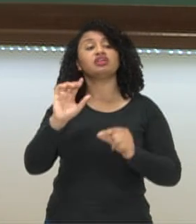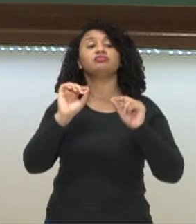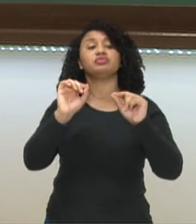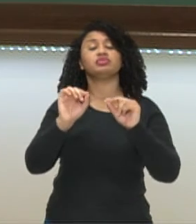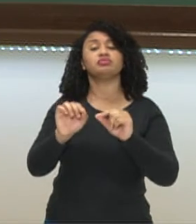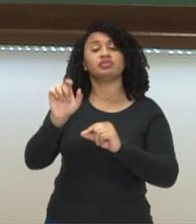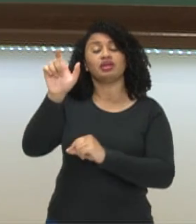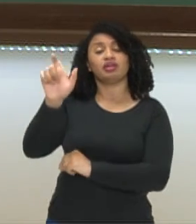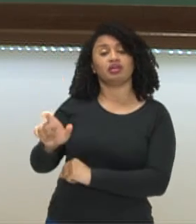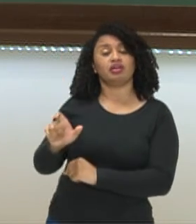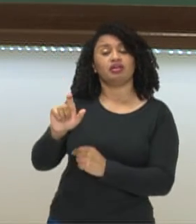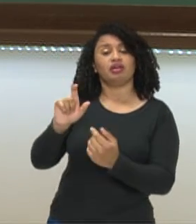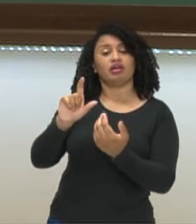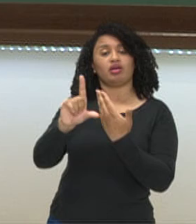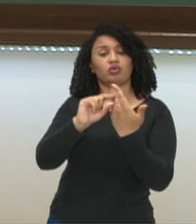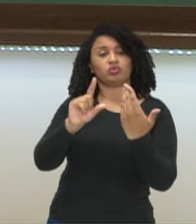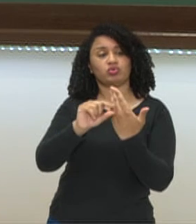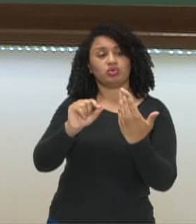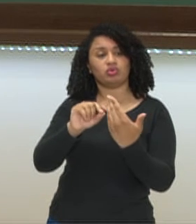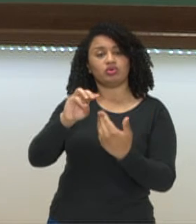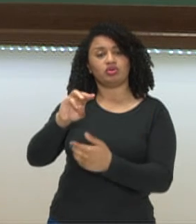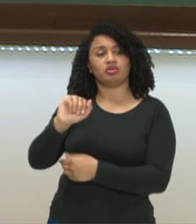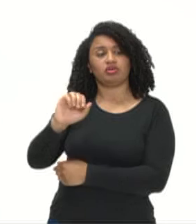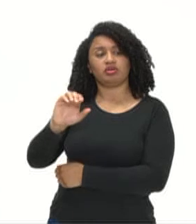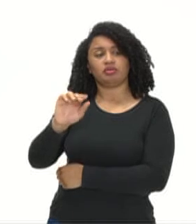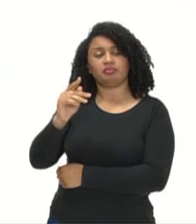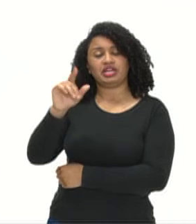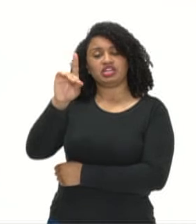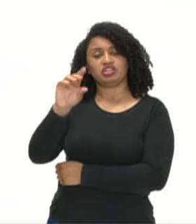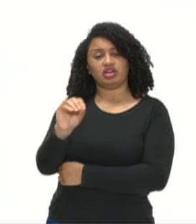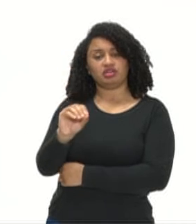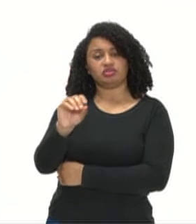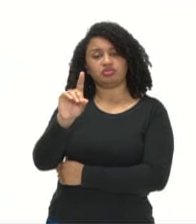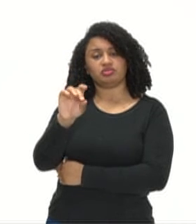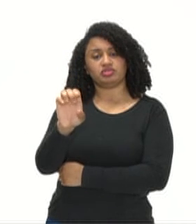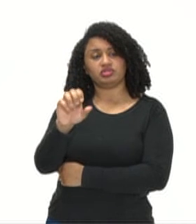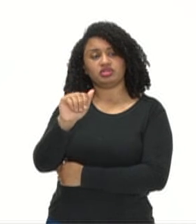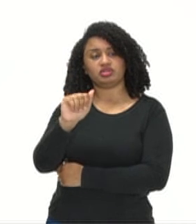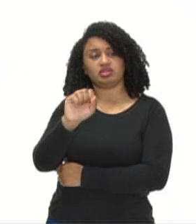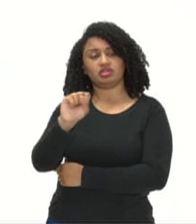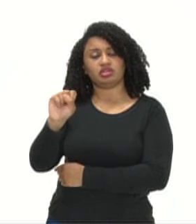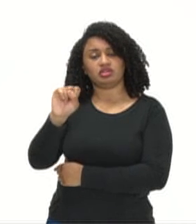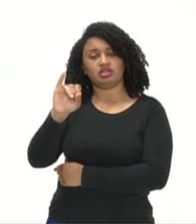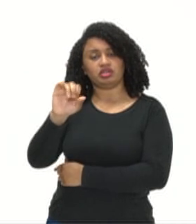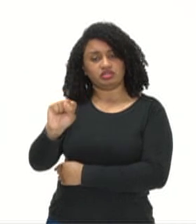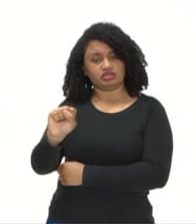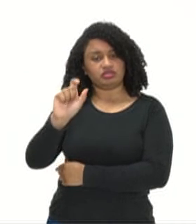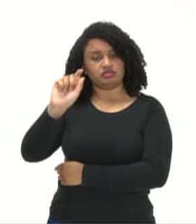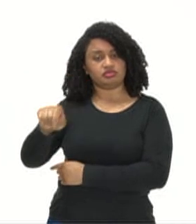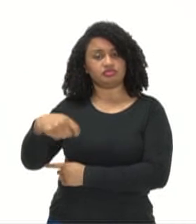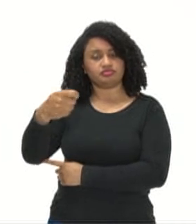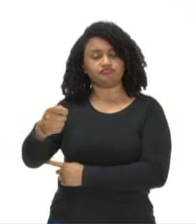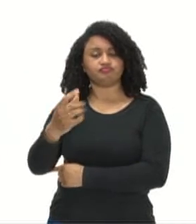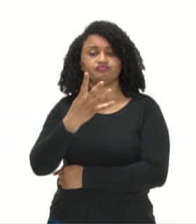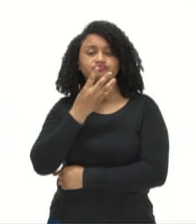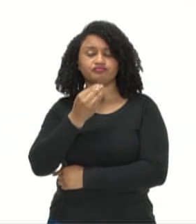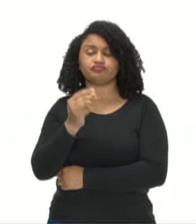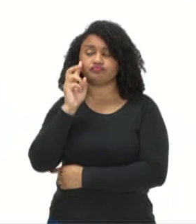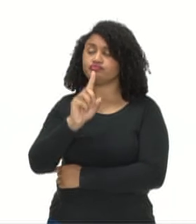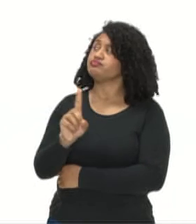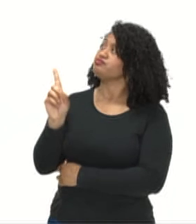deste escritor, do Machado de Assis? O professor colocou uma imagem aqui para você lembrar dele. Isso. Nessa